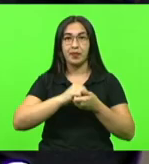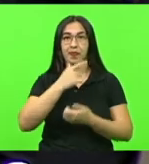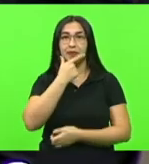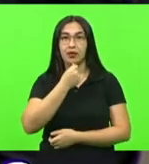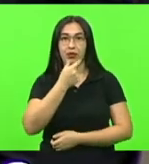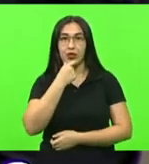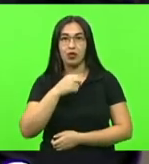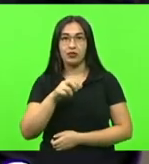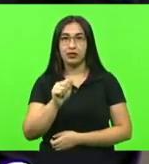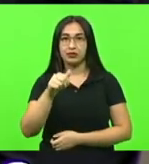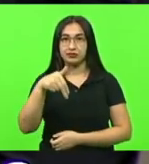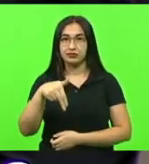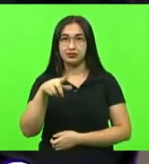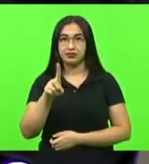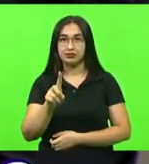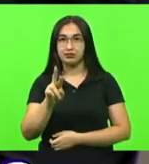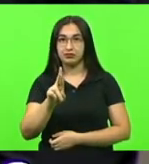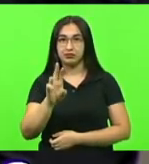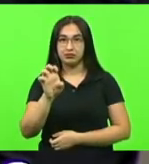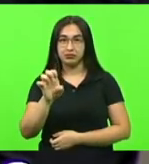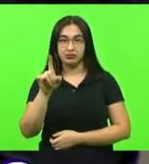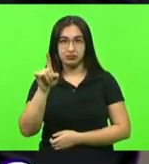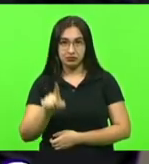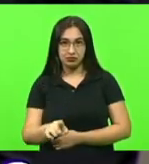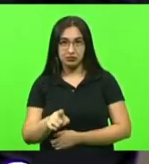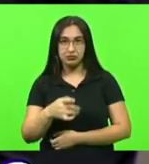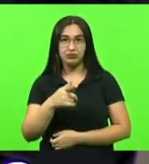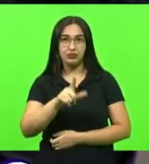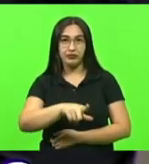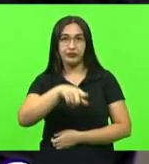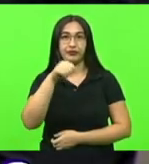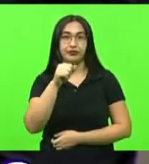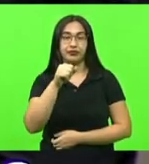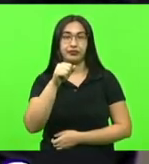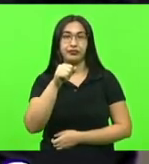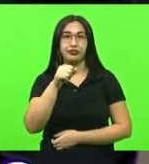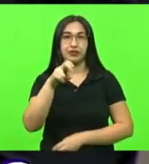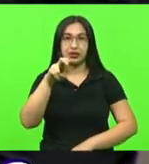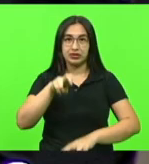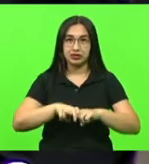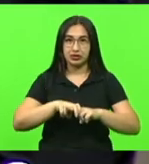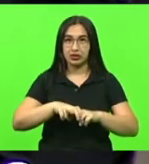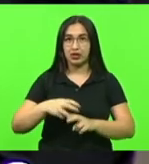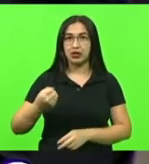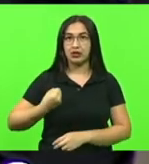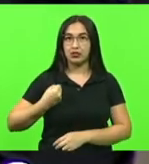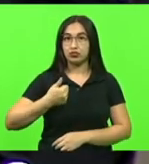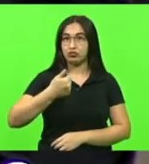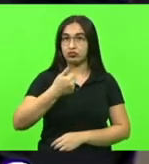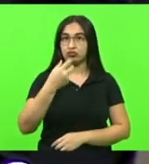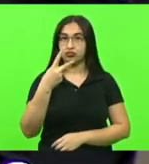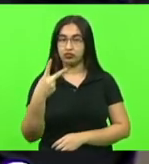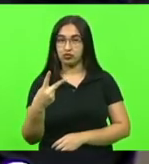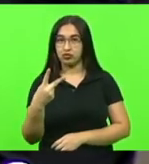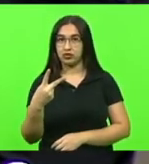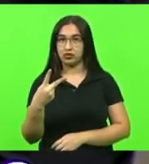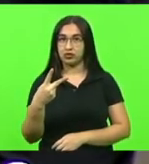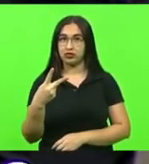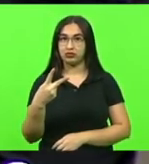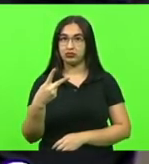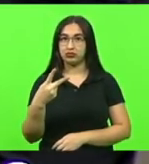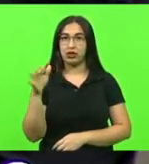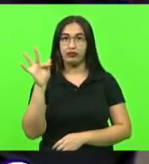André Guigi, pela eleição para ocupar a cadeira 12 na Academia Catarinense de Letras. Em discussão.